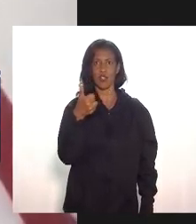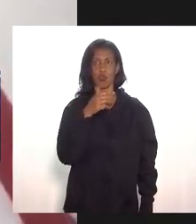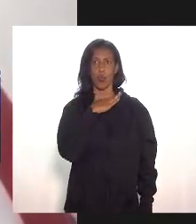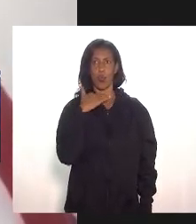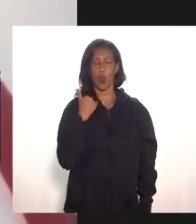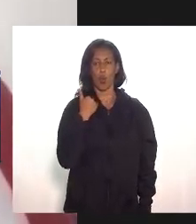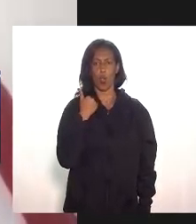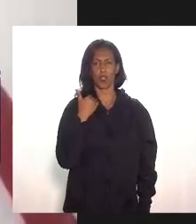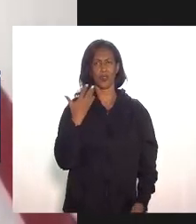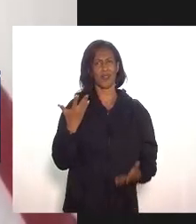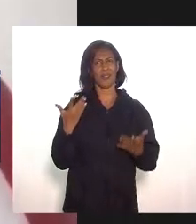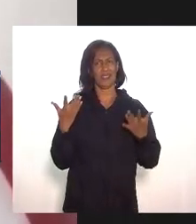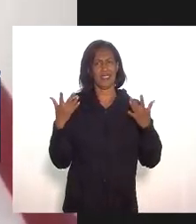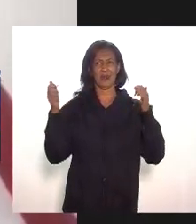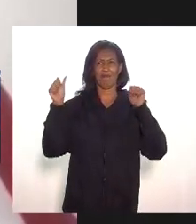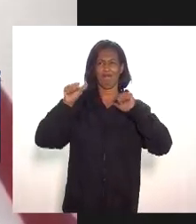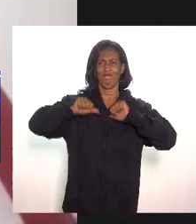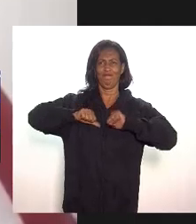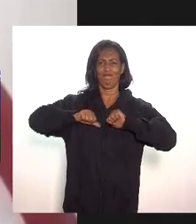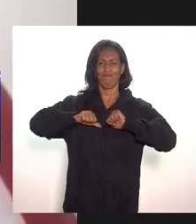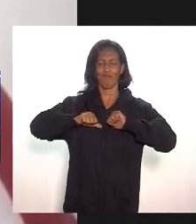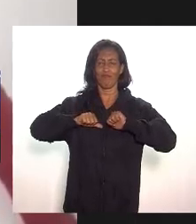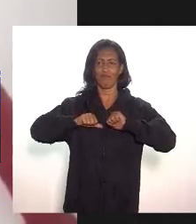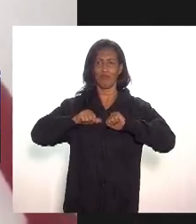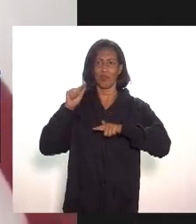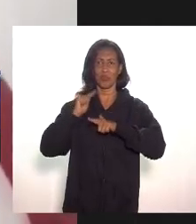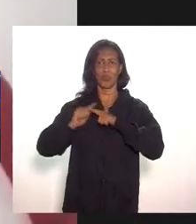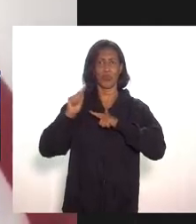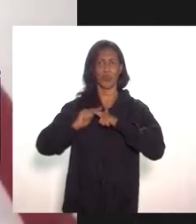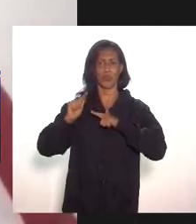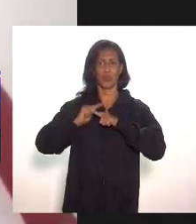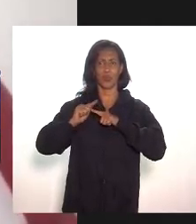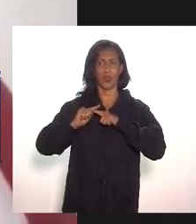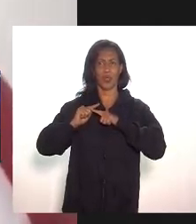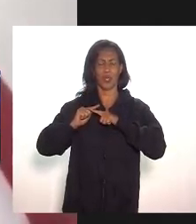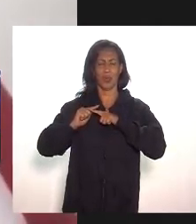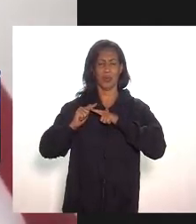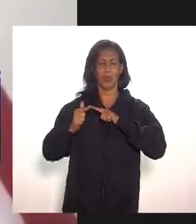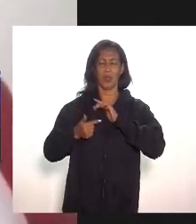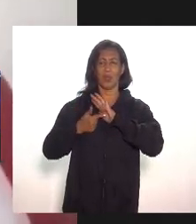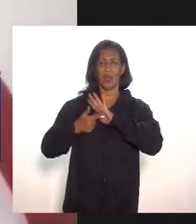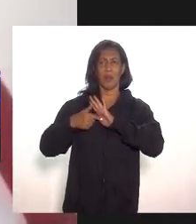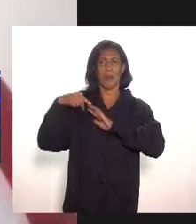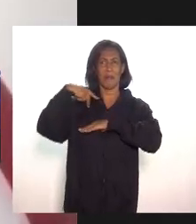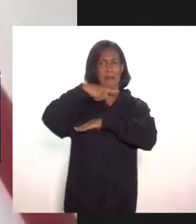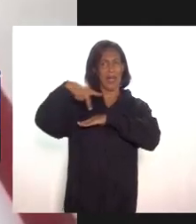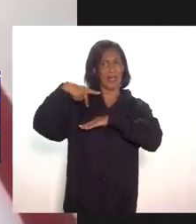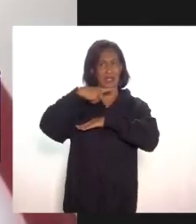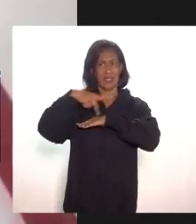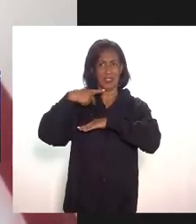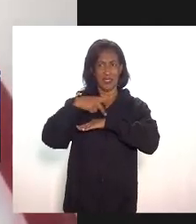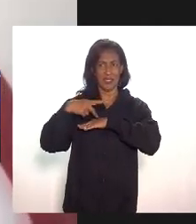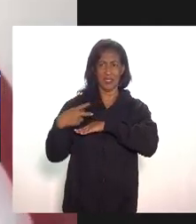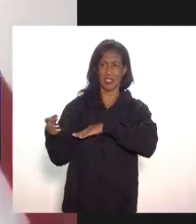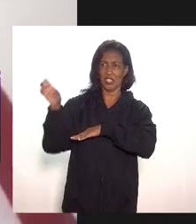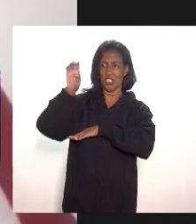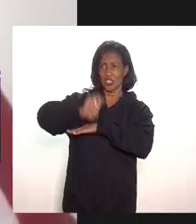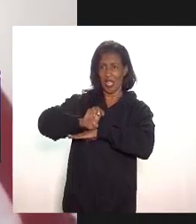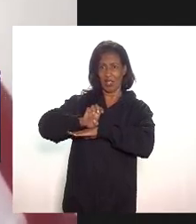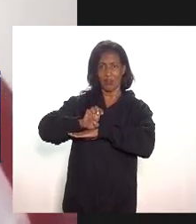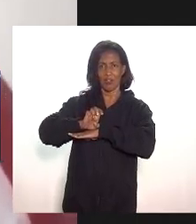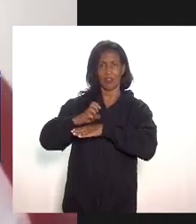cenário catastrófico em termos de país, em termos de estado, em termos de